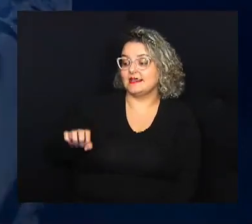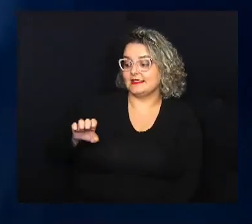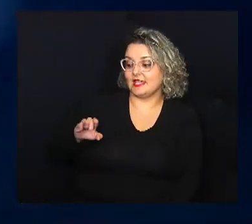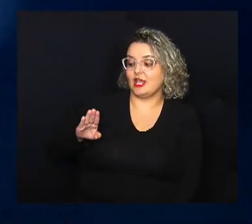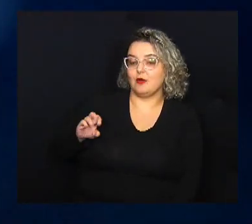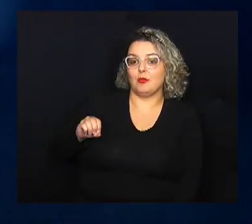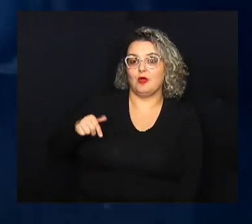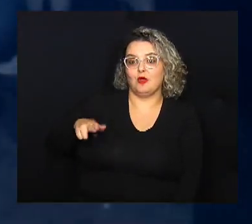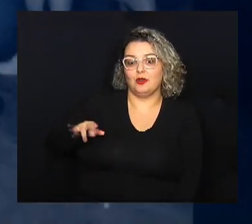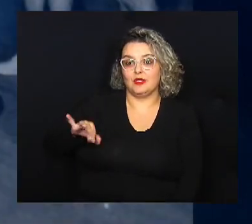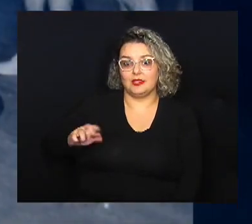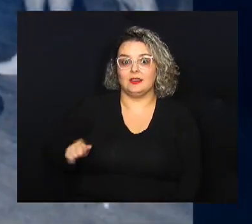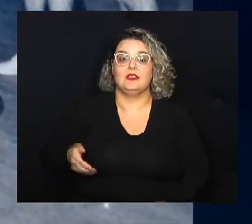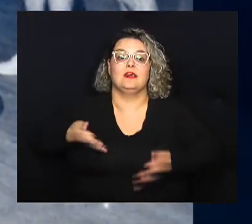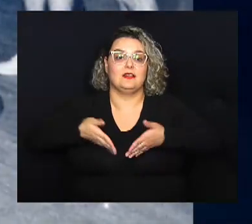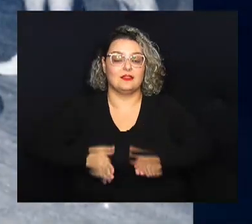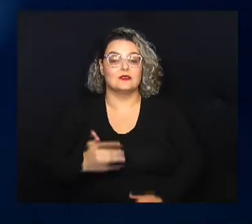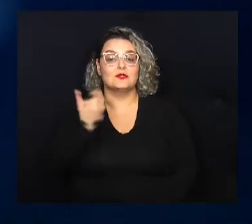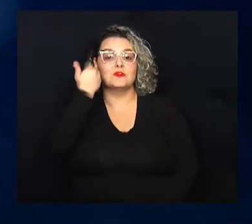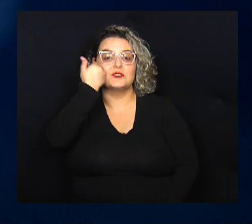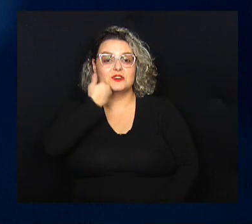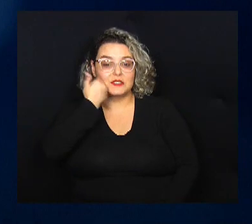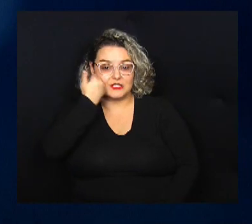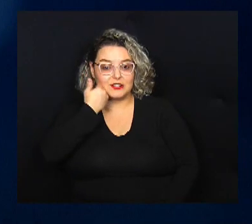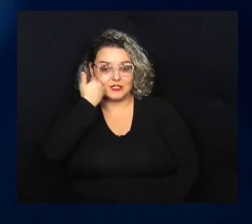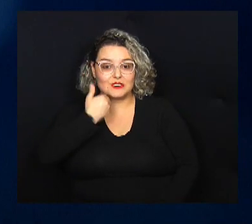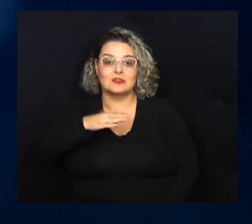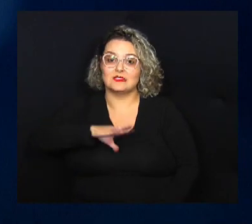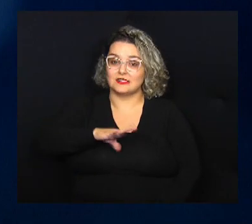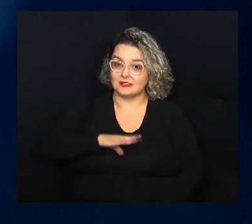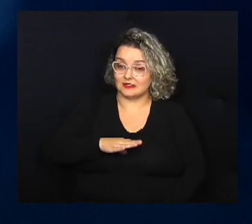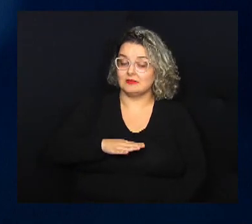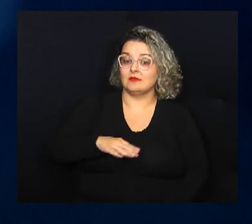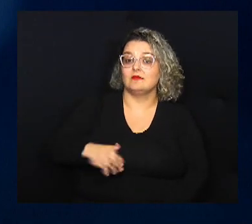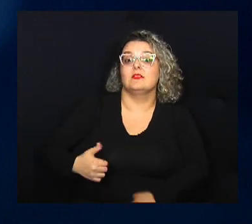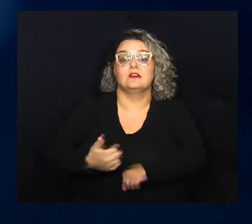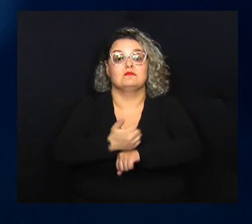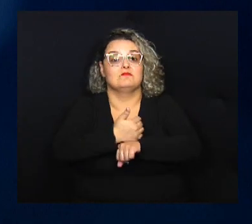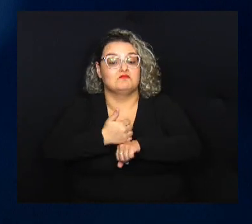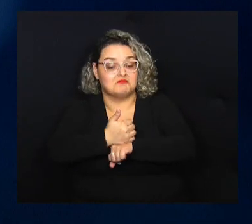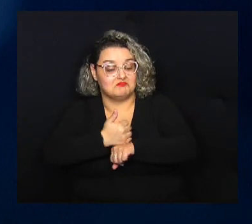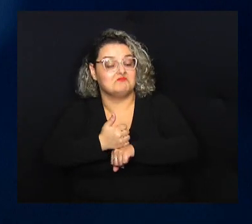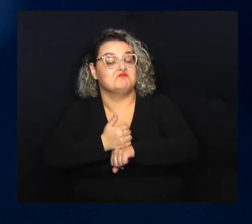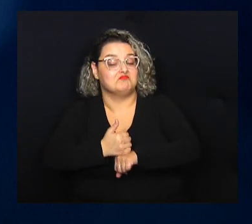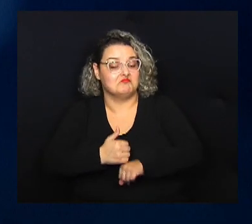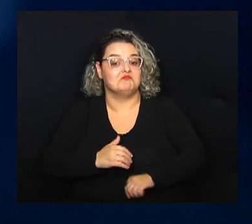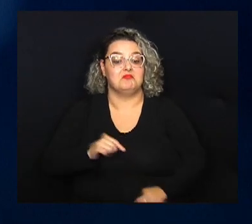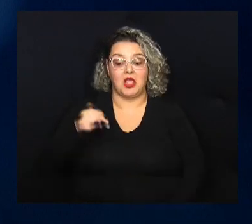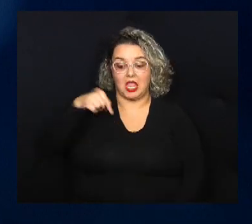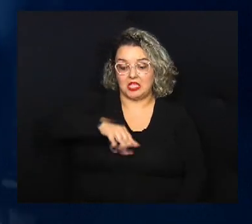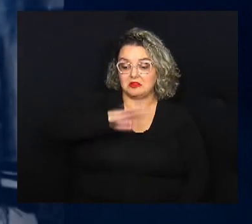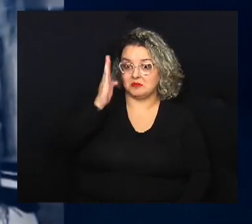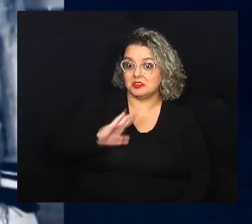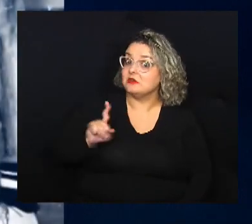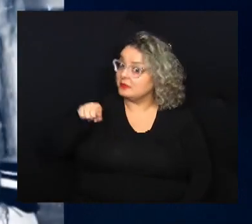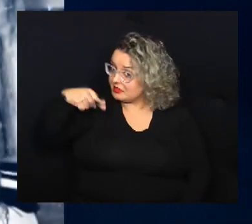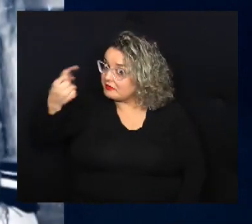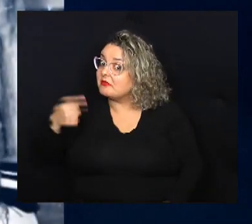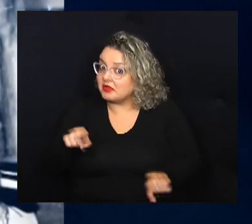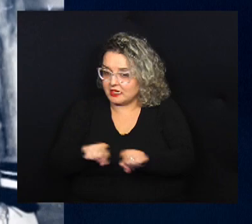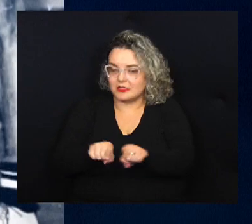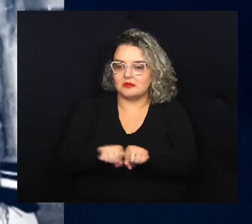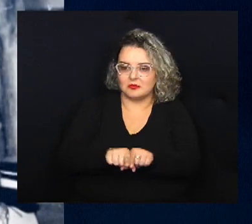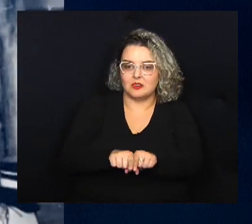em Santa Bárbara do Oeste e fez uma carreira de sucesso nacional e internacional como